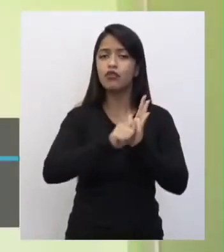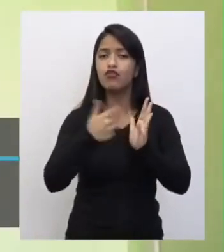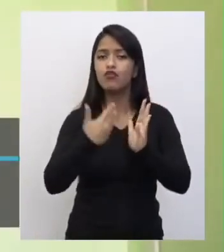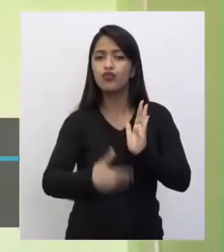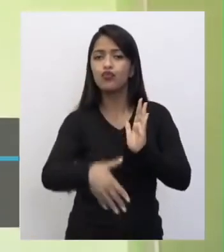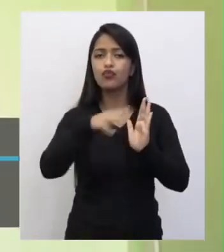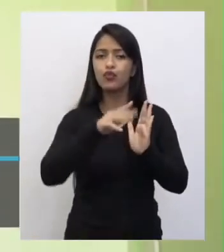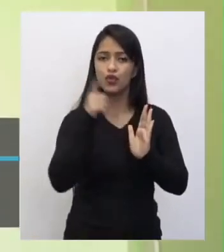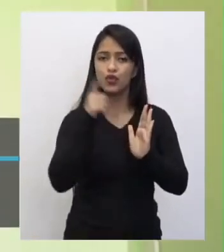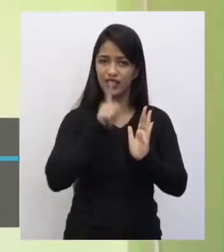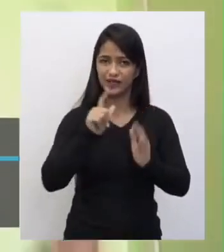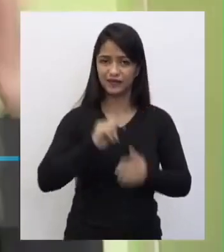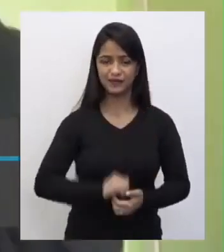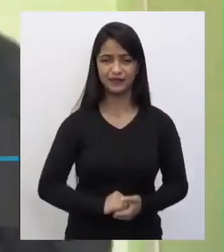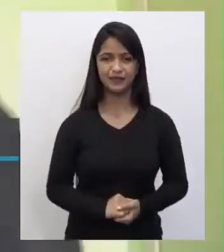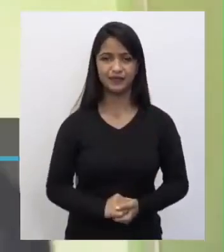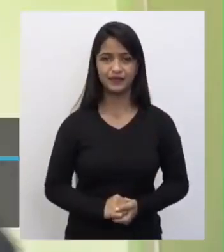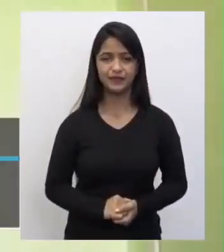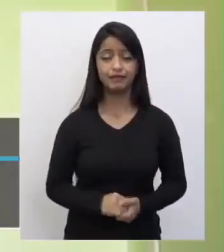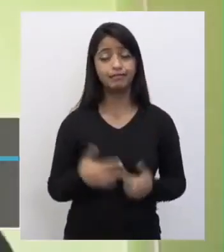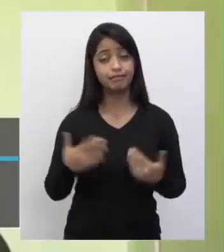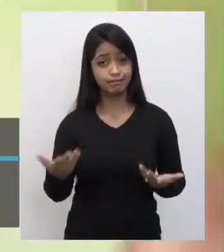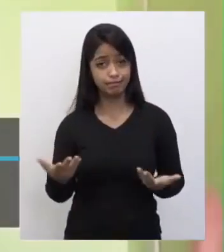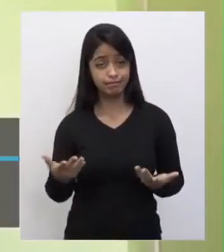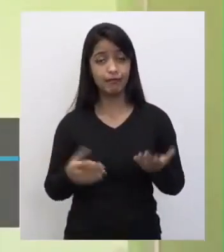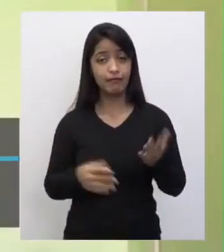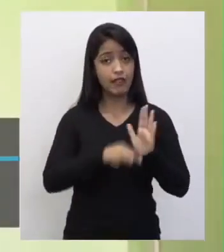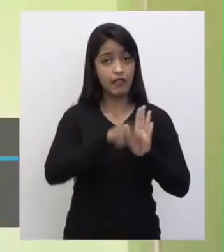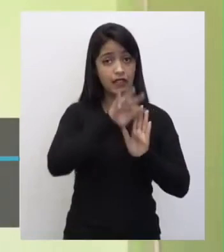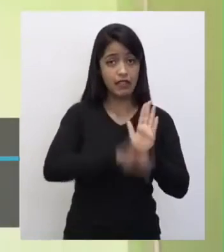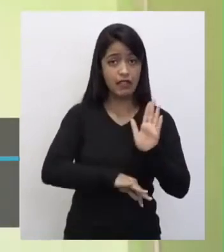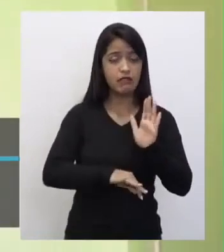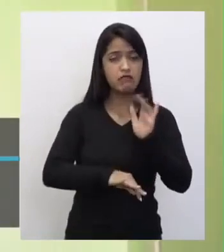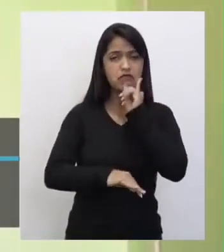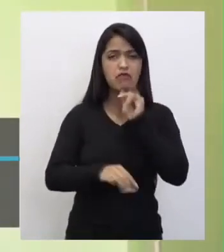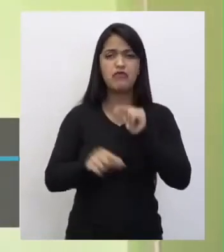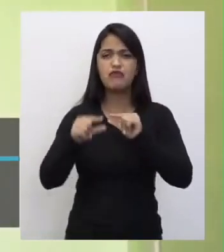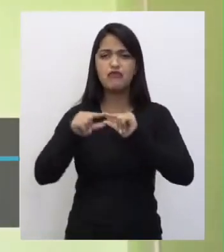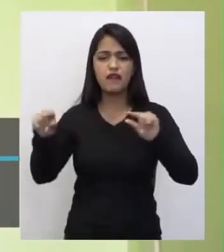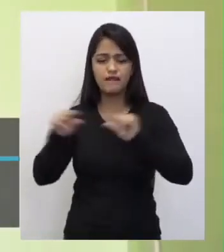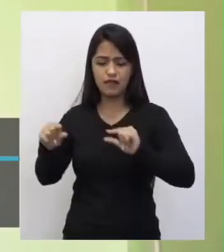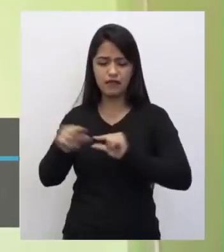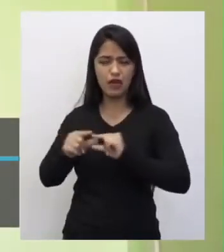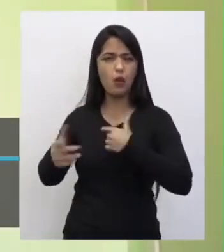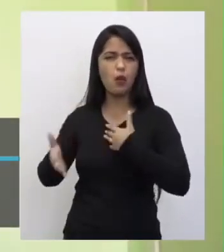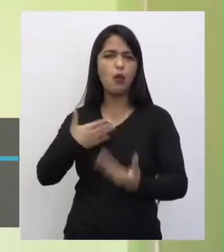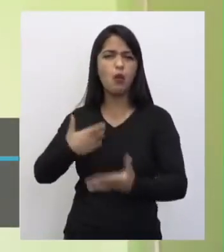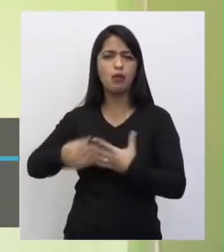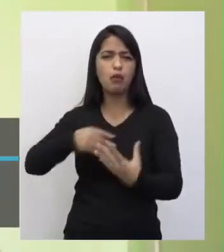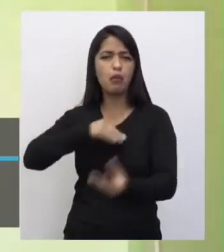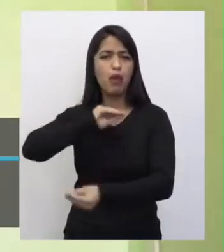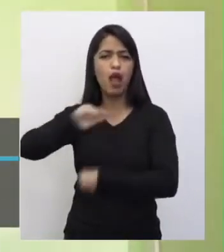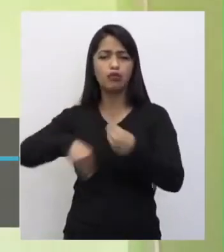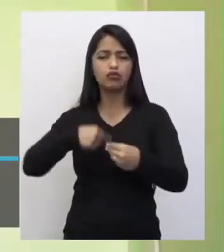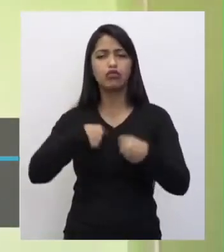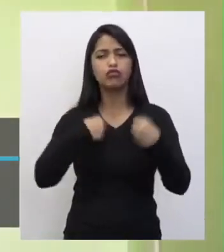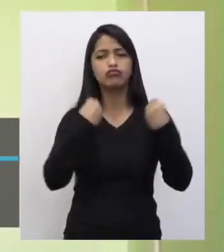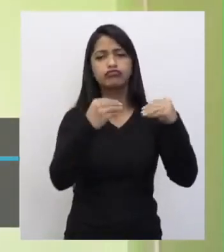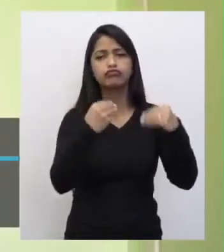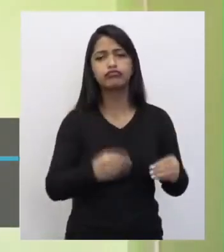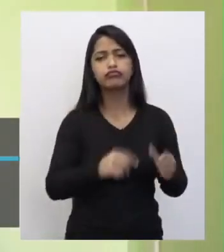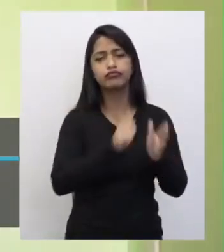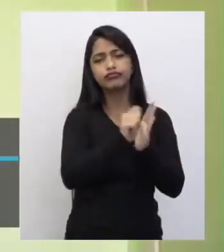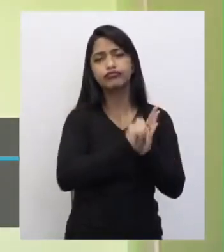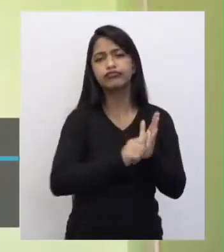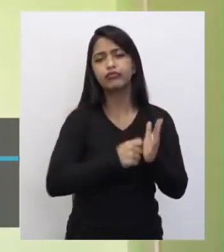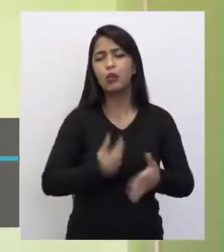gente não pega simplesmente um amontoado de frases e joga lá, dispostas de qualquer forma, né?